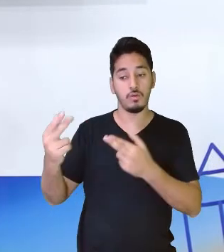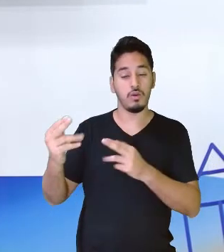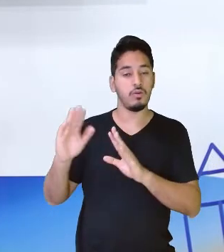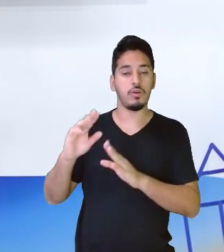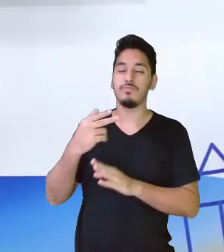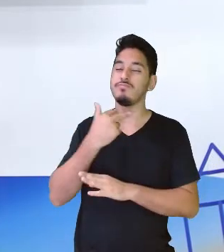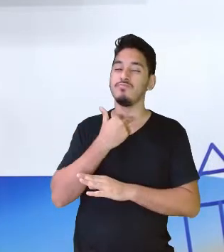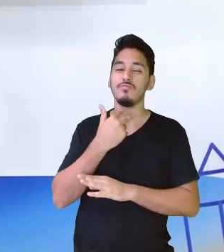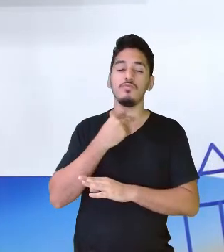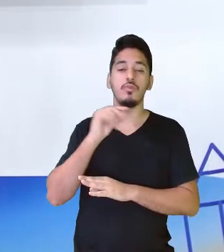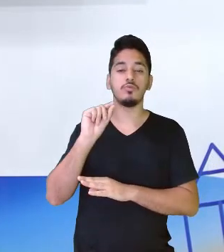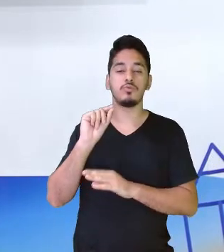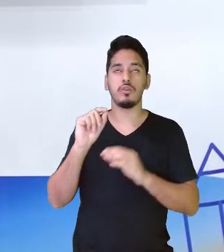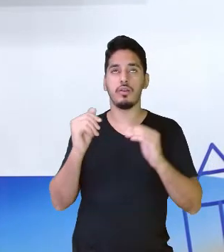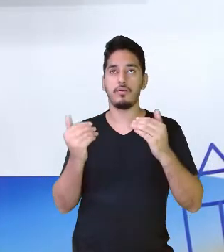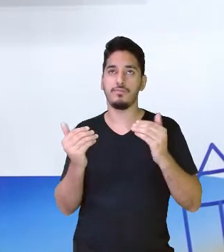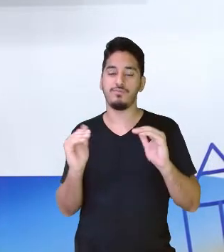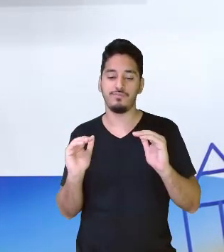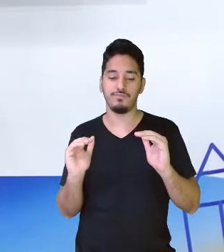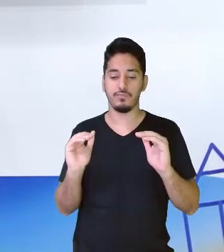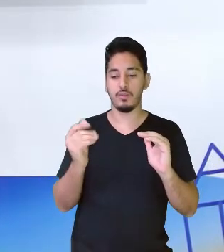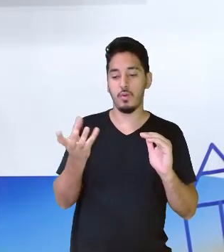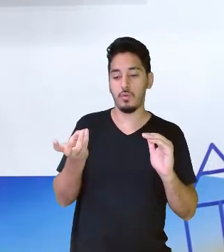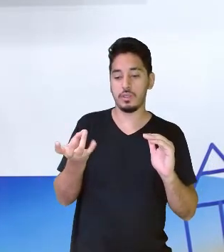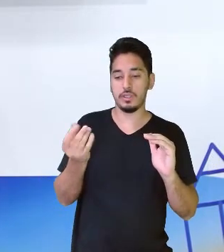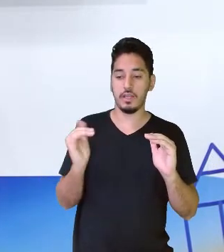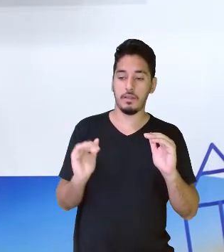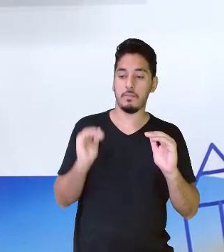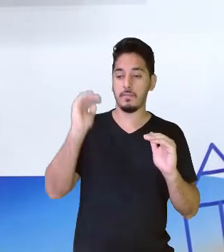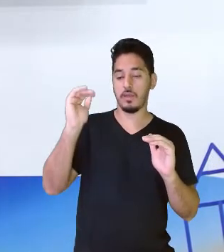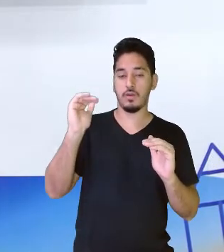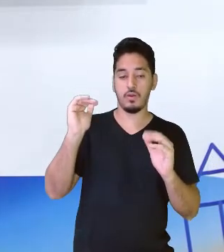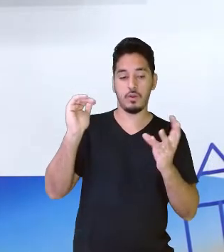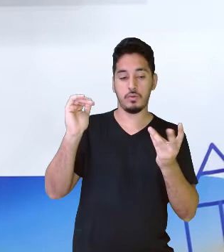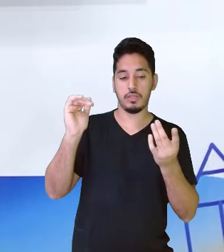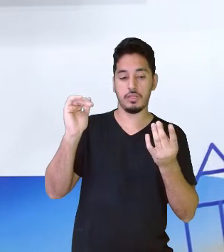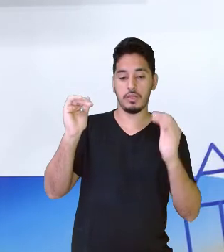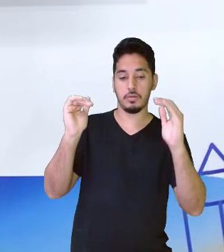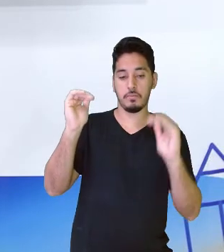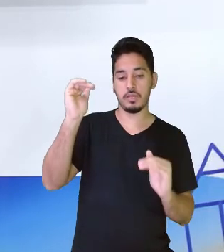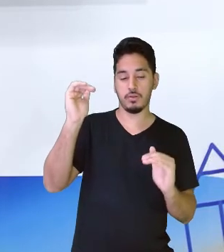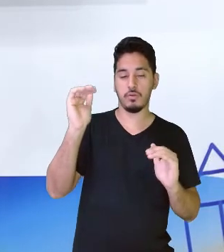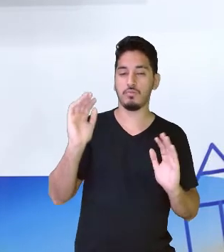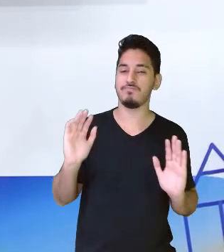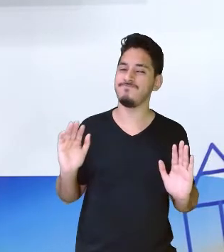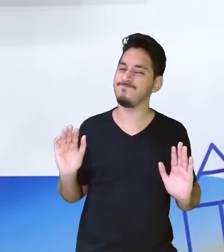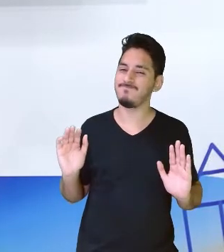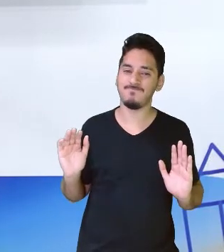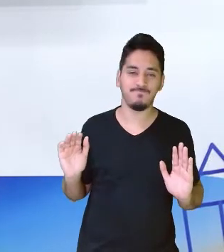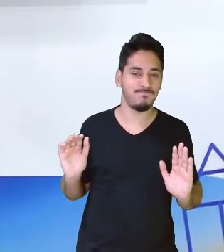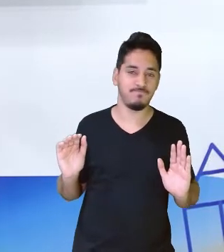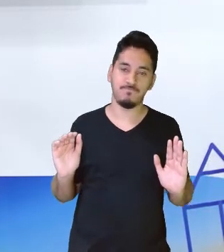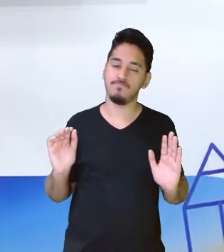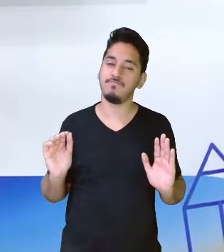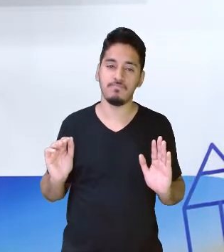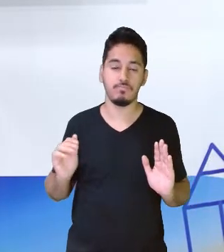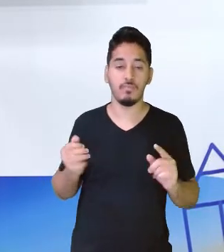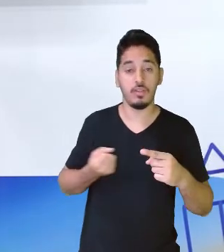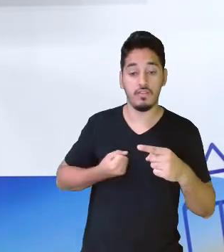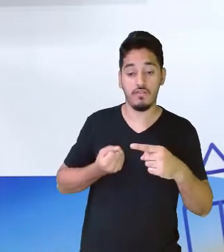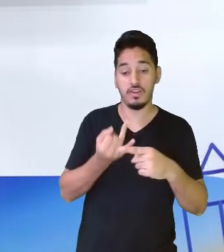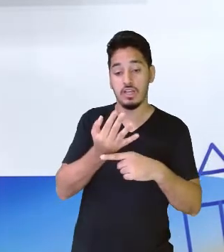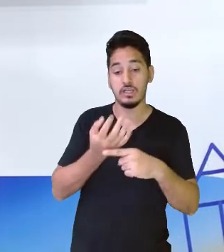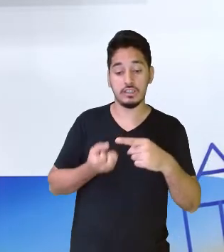não posso colocar uma quantidade maior de um lado e uma menor de outra. Fração